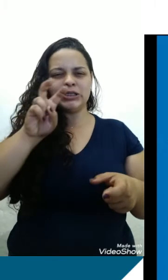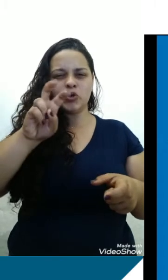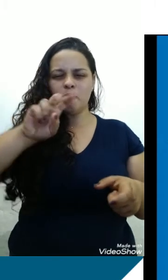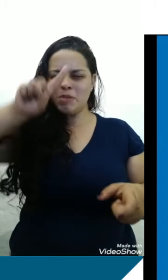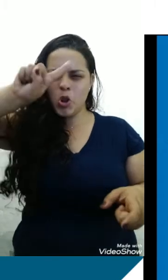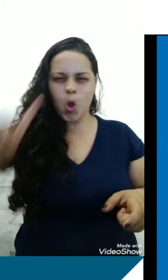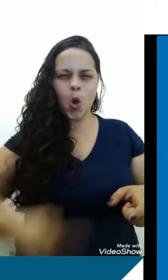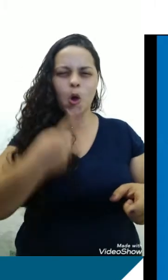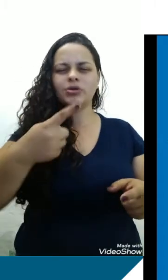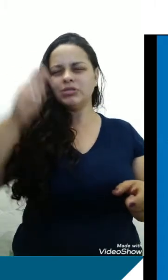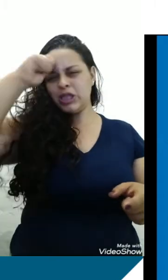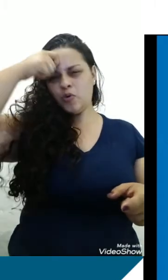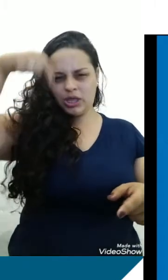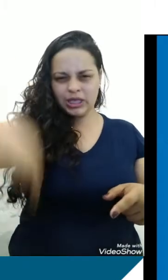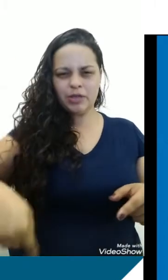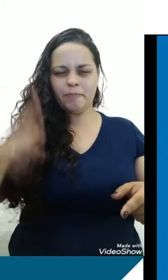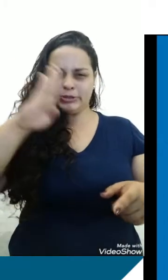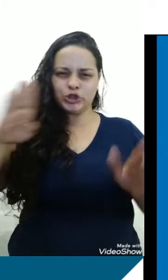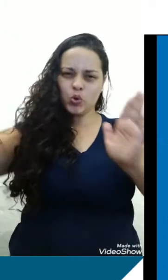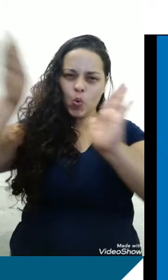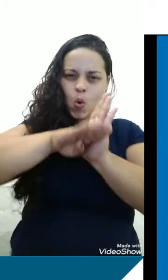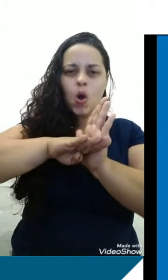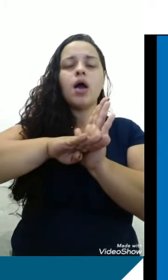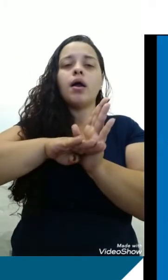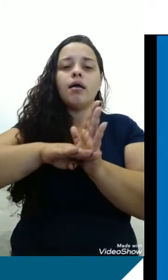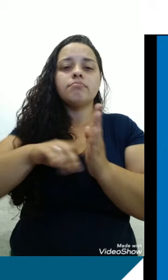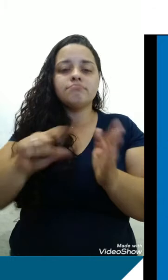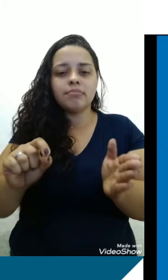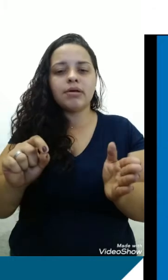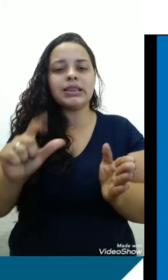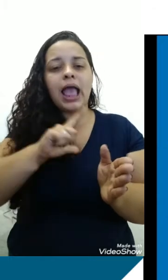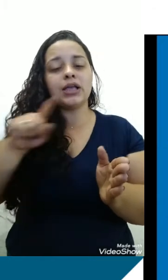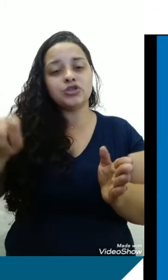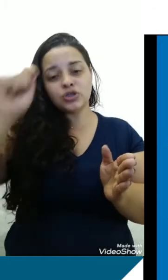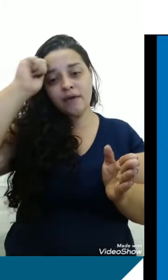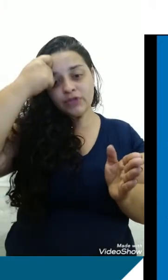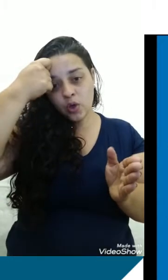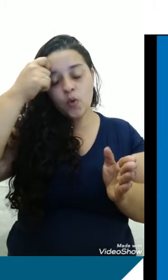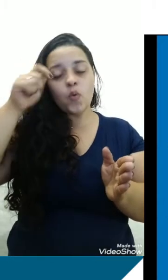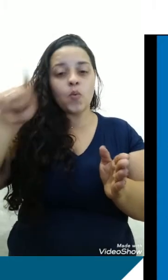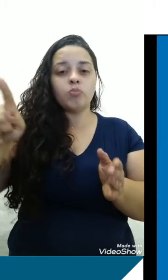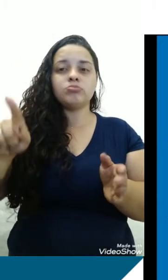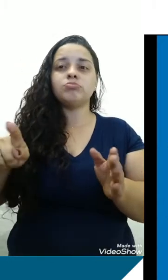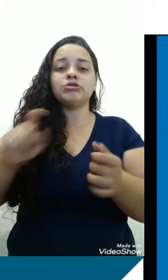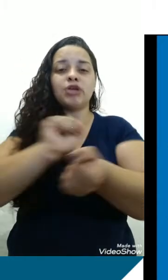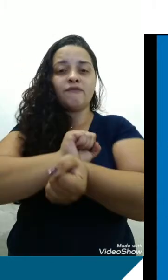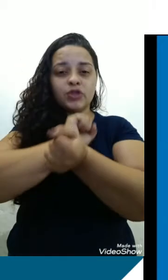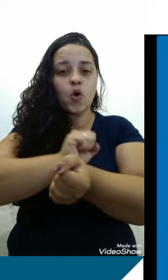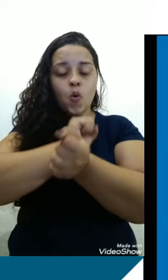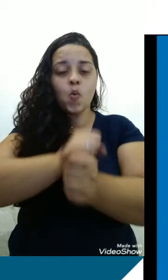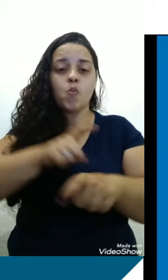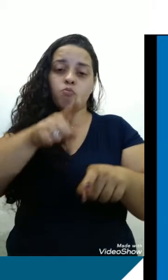5 milhões de negros africanos que vieram para cá, eles se inseriam em uma escravidão urbana ou